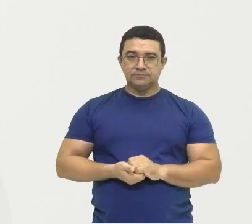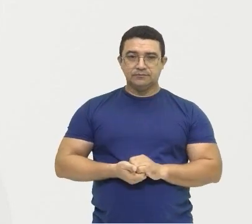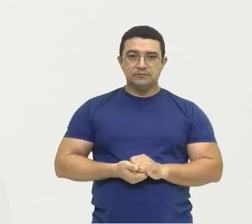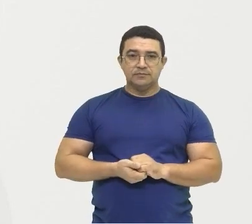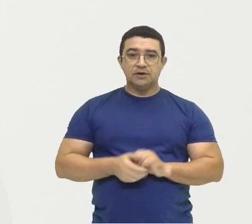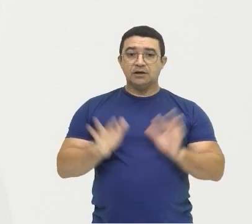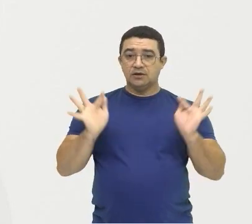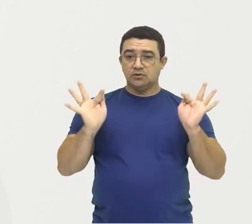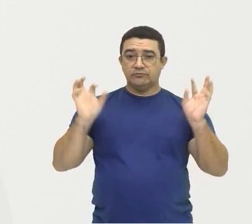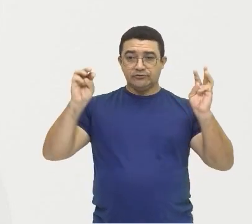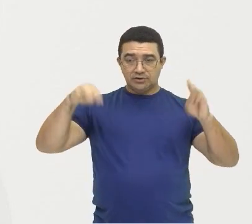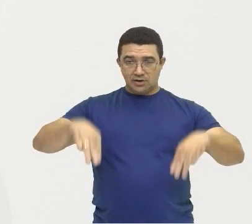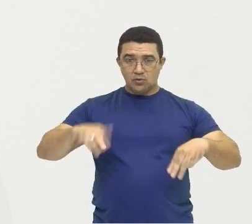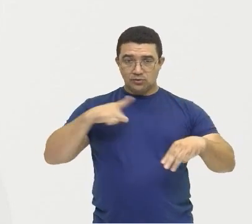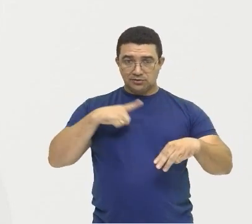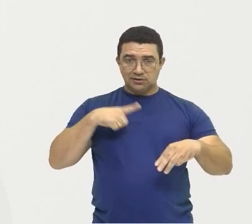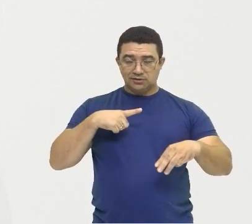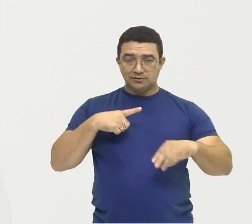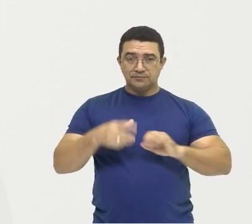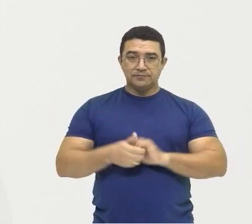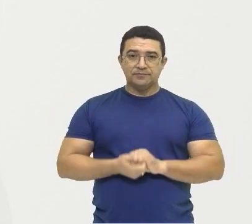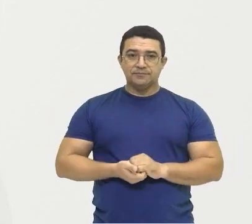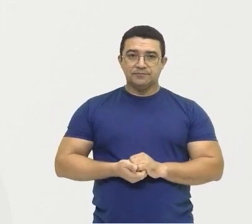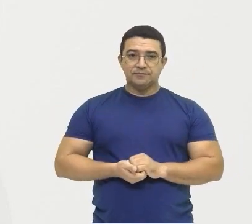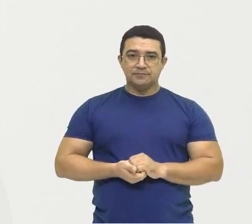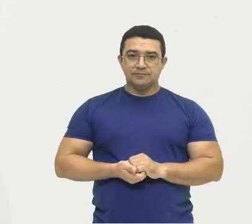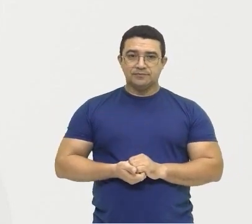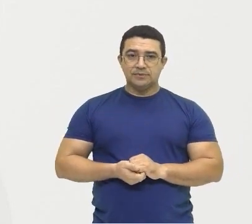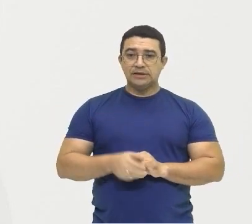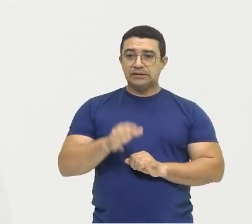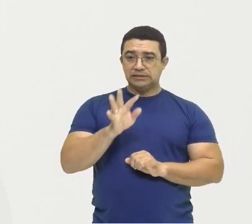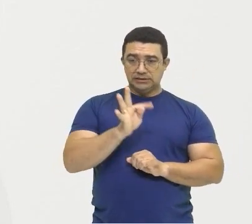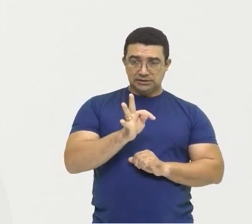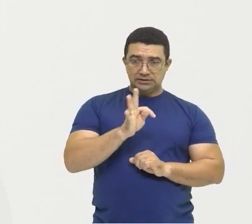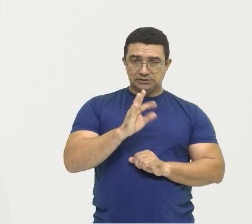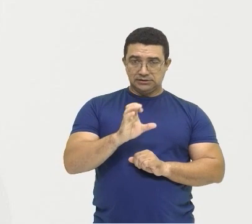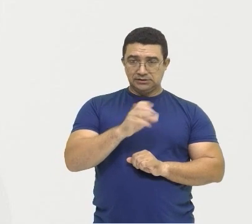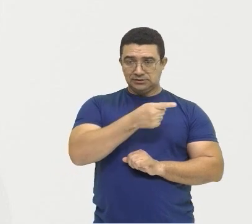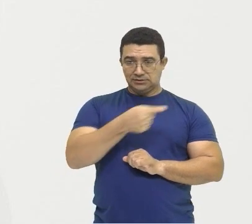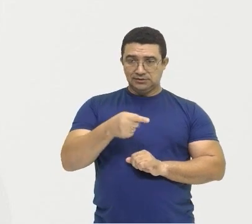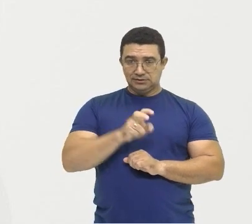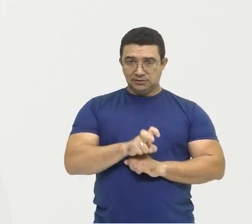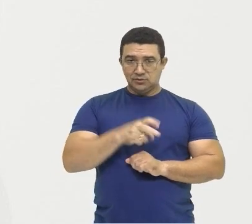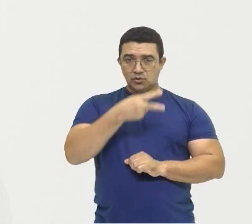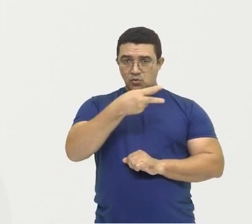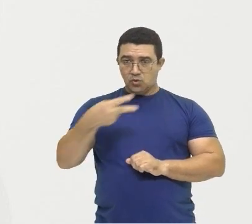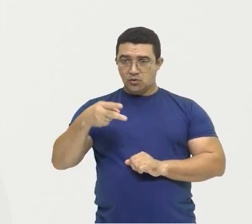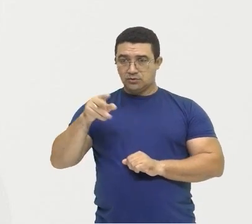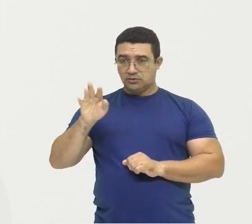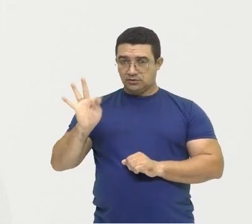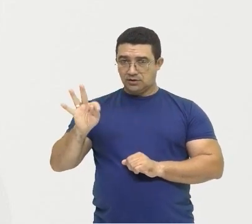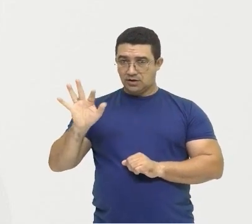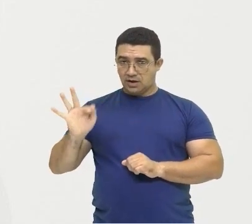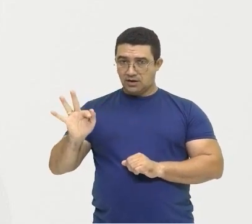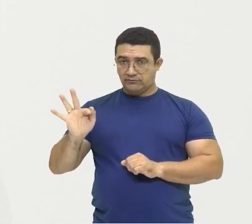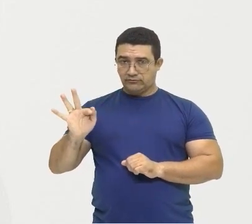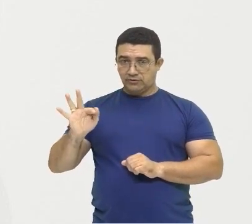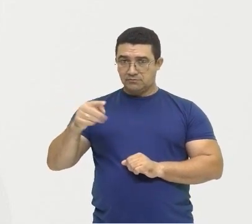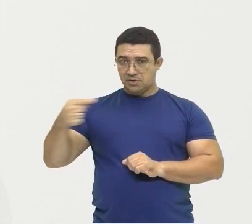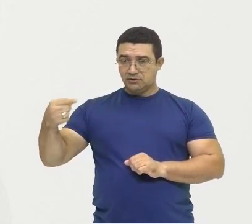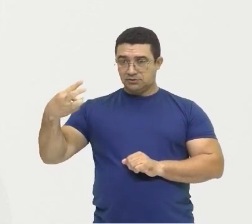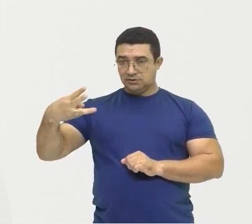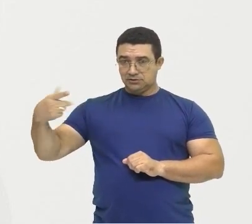nós chegamos a essa expressão matemática, que diz que Tc sobre 5 é igual a Tf menos 32 sobre